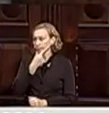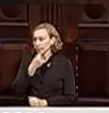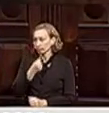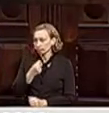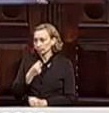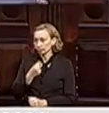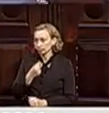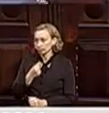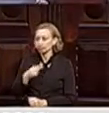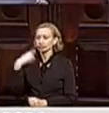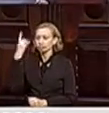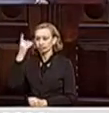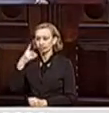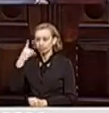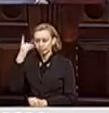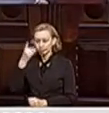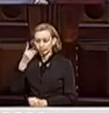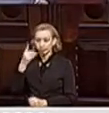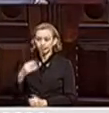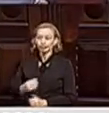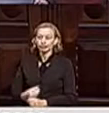eu venho, senhor presidente,